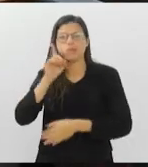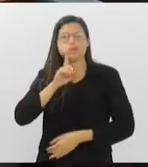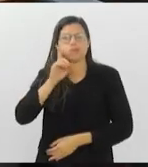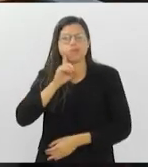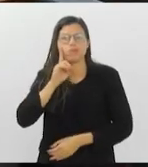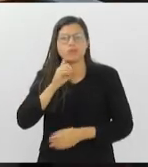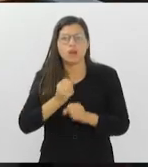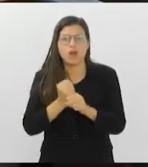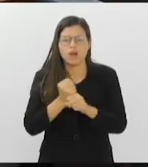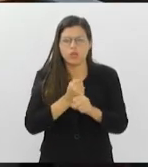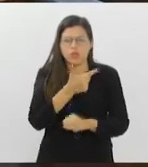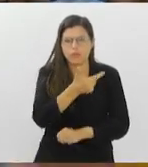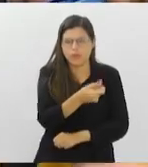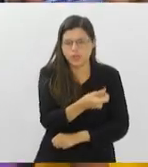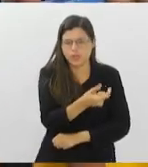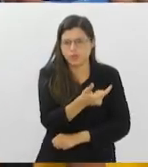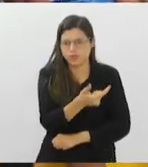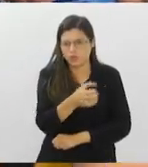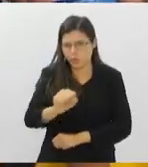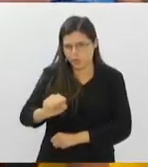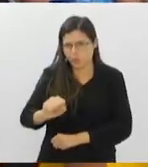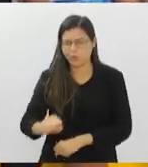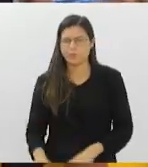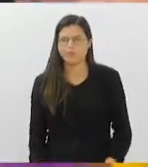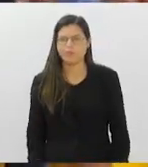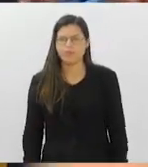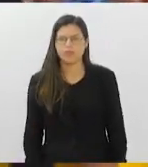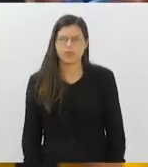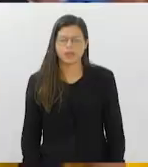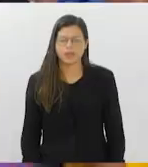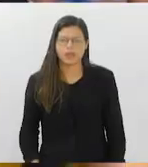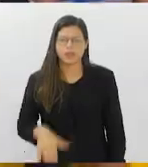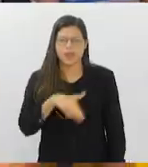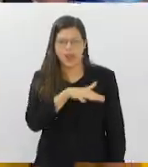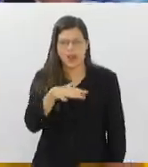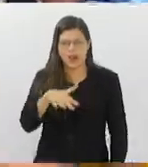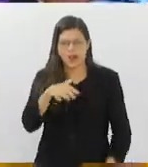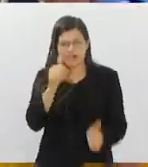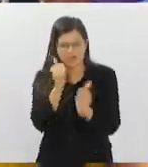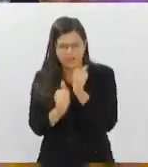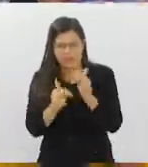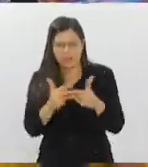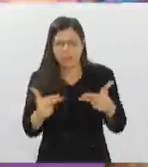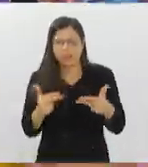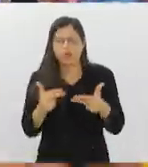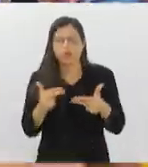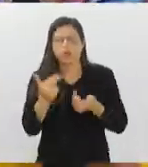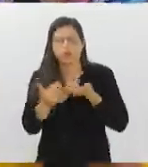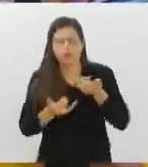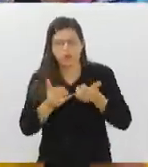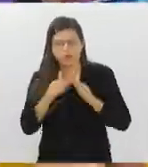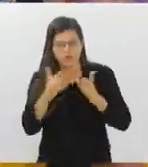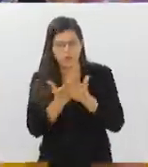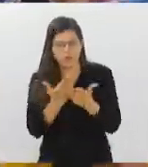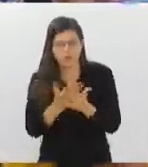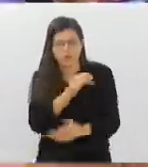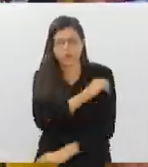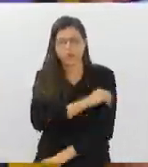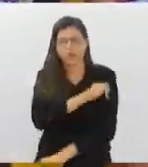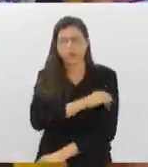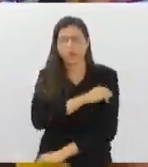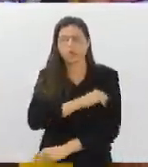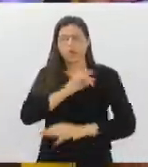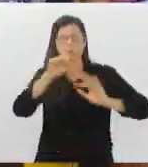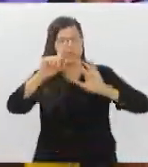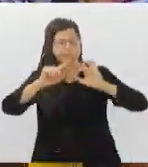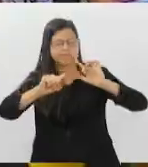em 2028. No cenário esportivo, os Jogos Escolares do Rio de Janeiro funcionam como um trampolim na vida